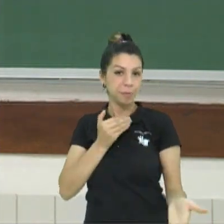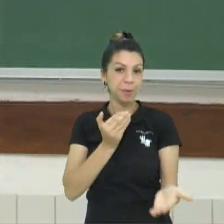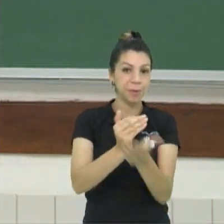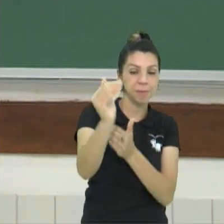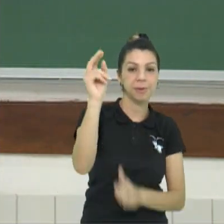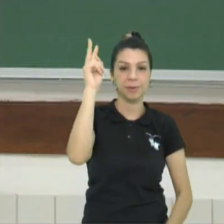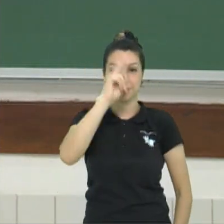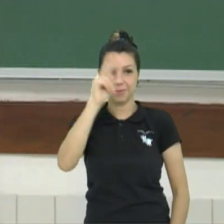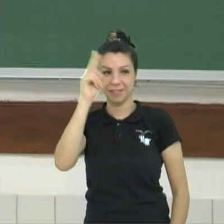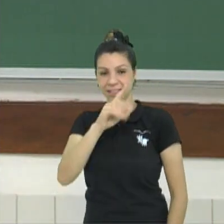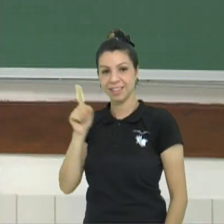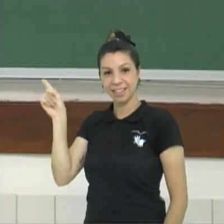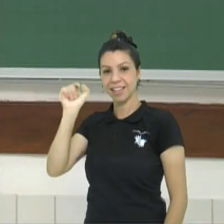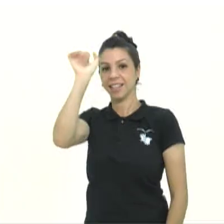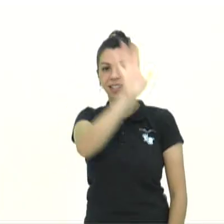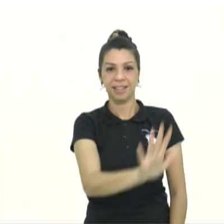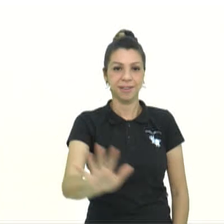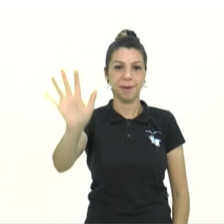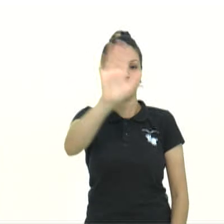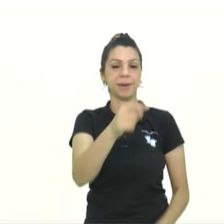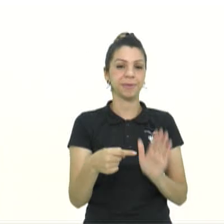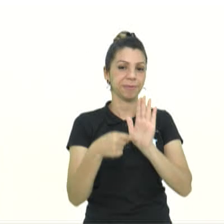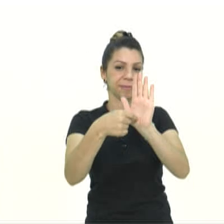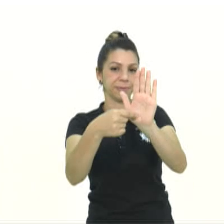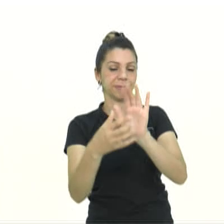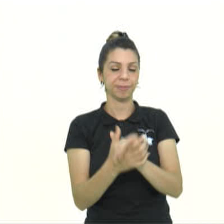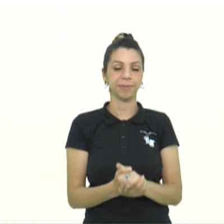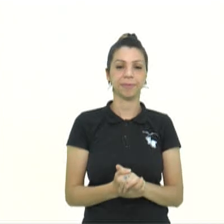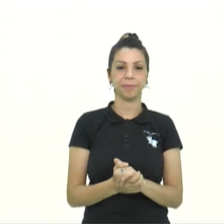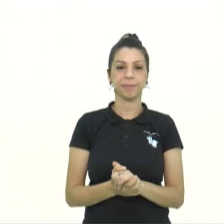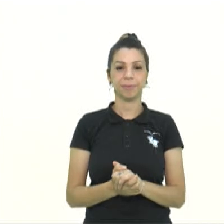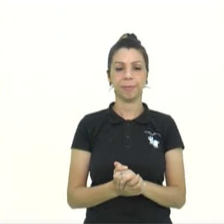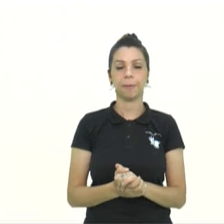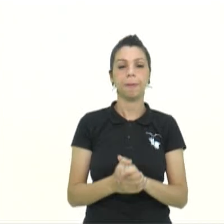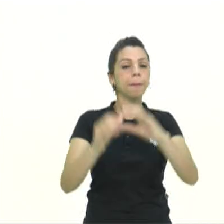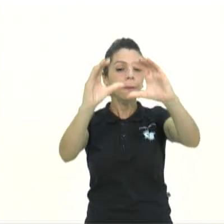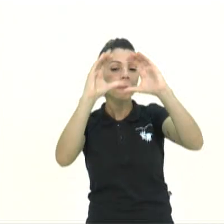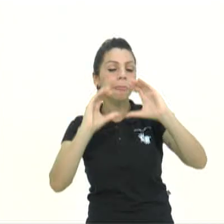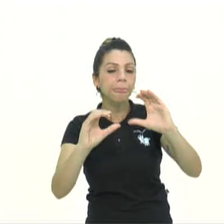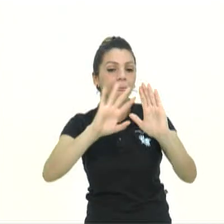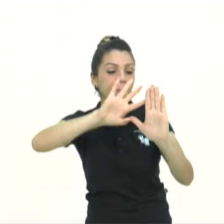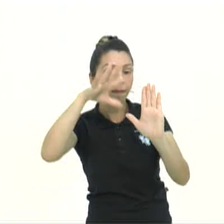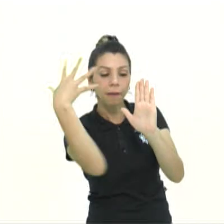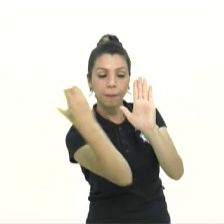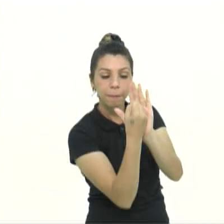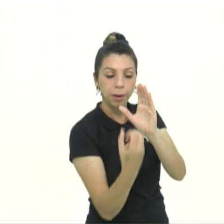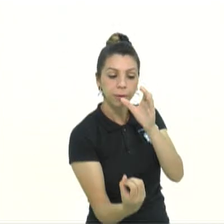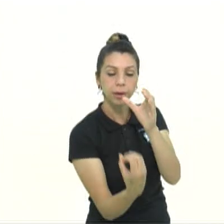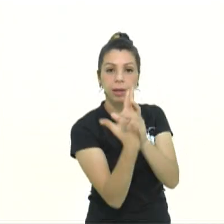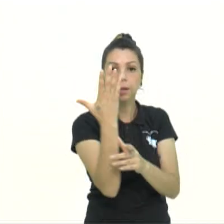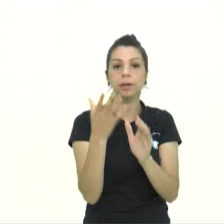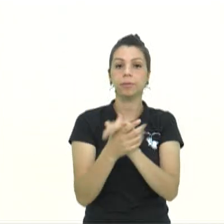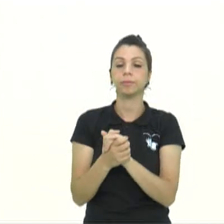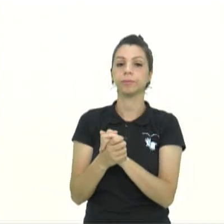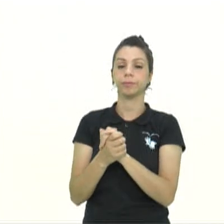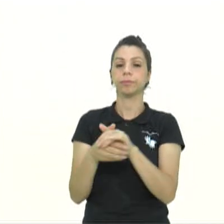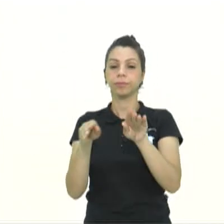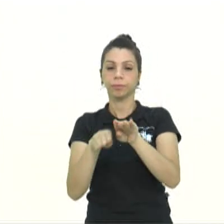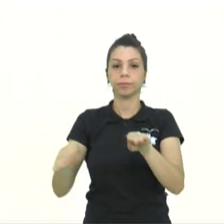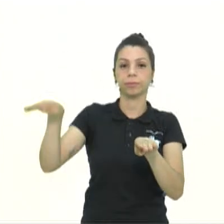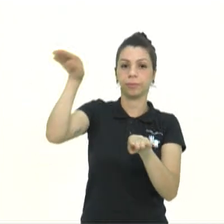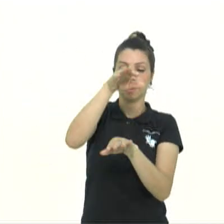com esta imagem aqui para você. Essa imagem abaixo é a logomarca criada pelo Tribunal